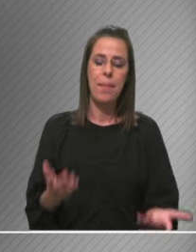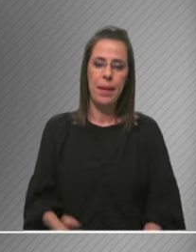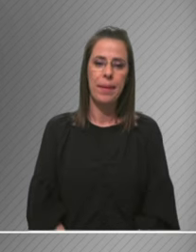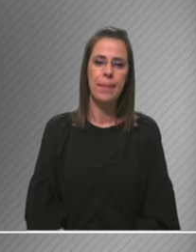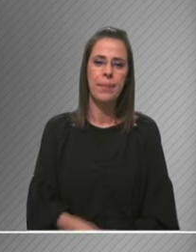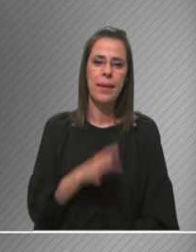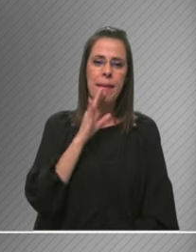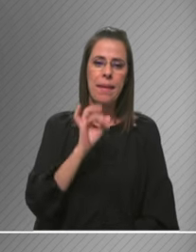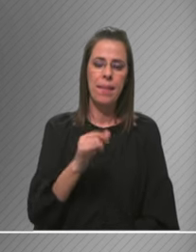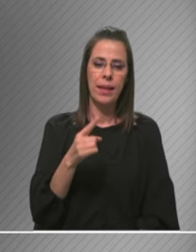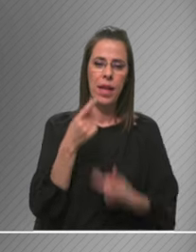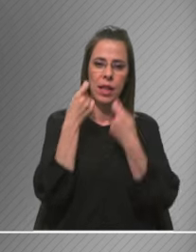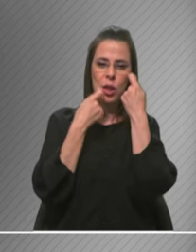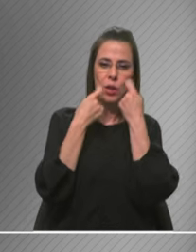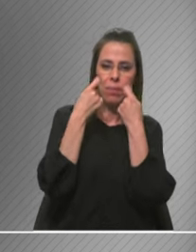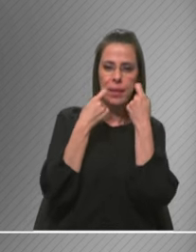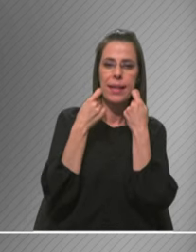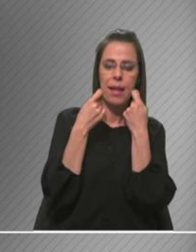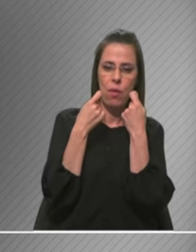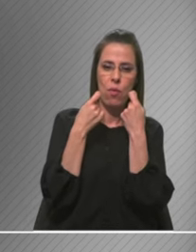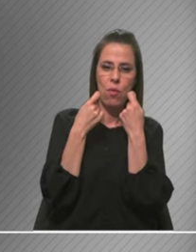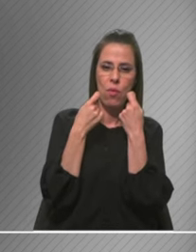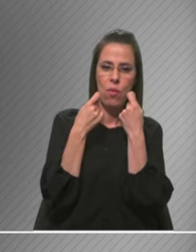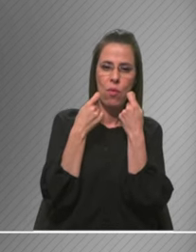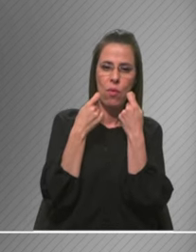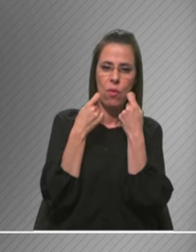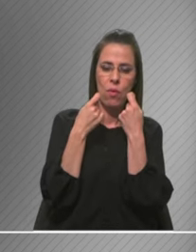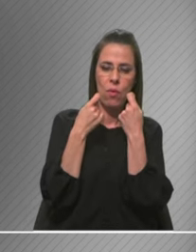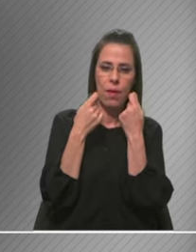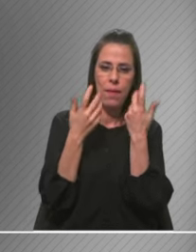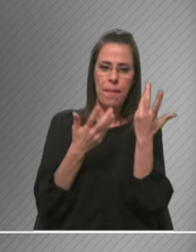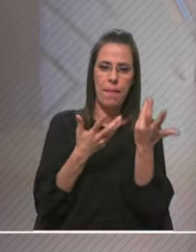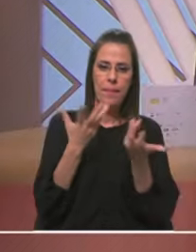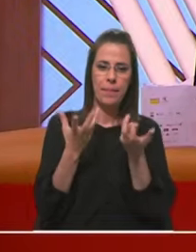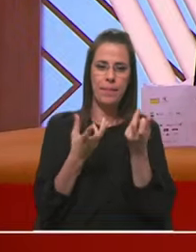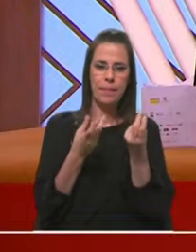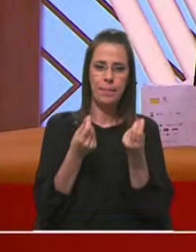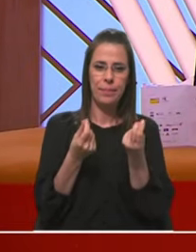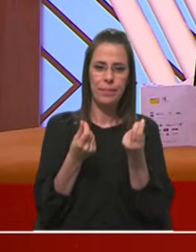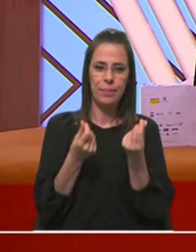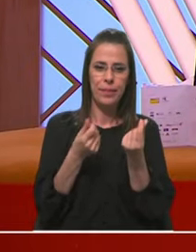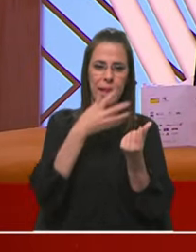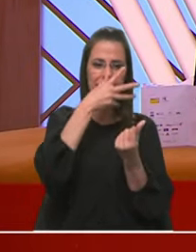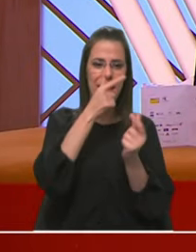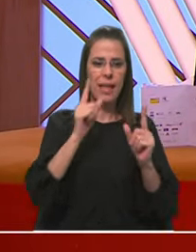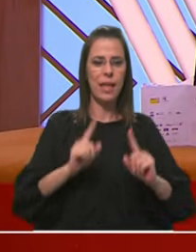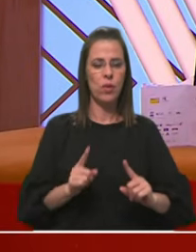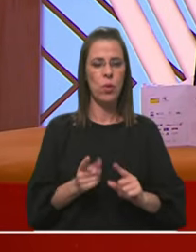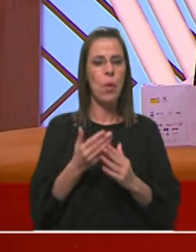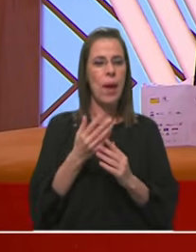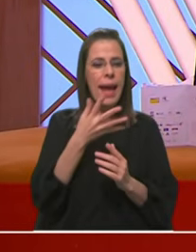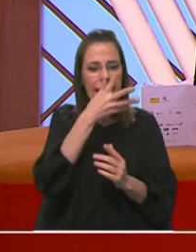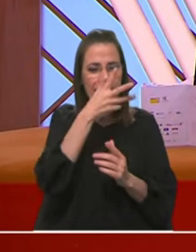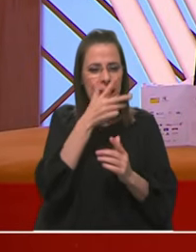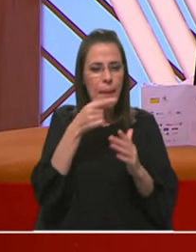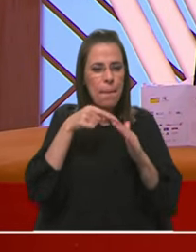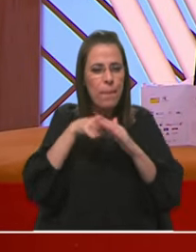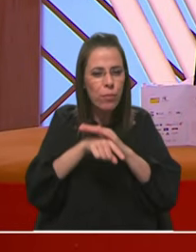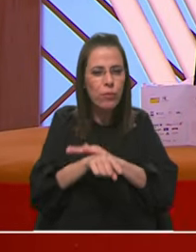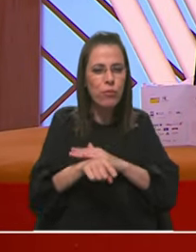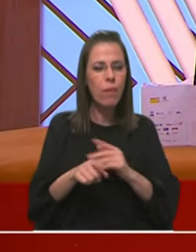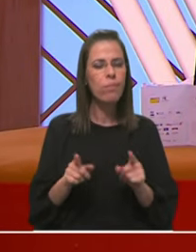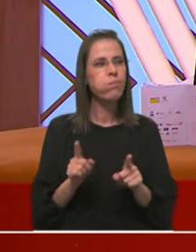Mas a sua mãe tem aqui uma expressão eh de H de Não direi de triste é mais do que tristeza é como